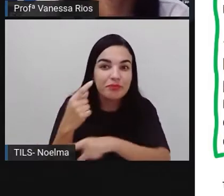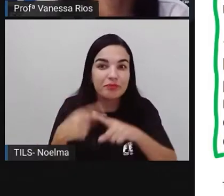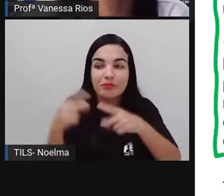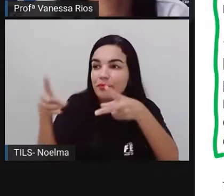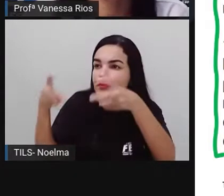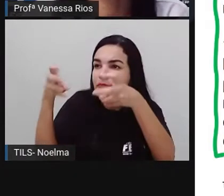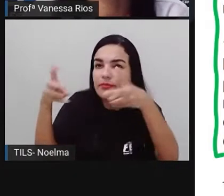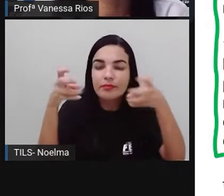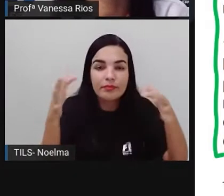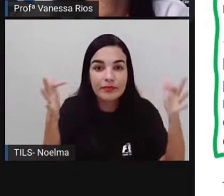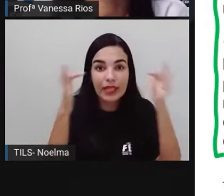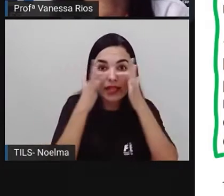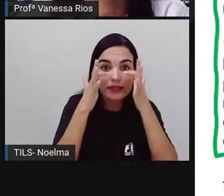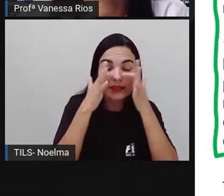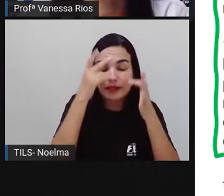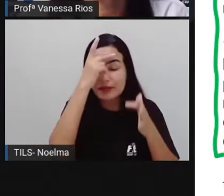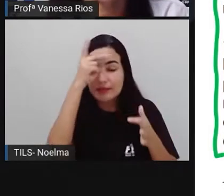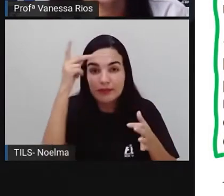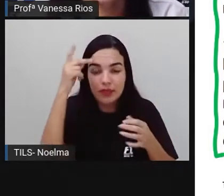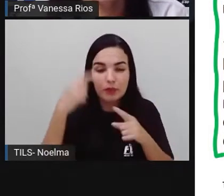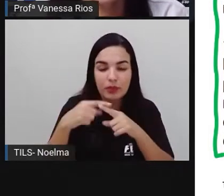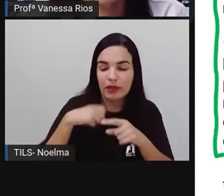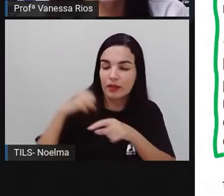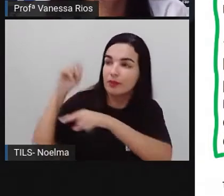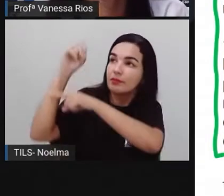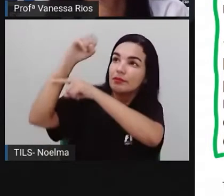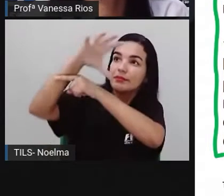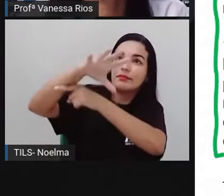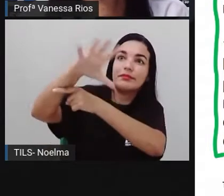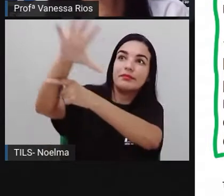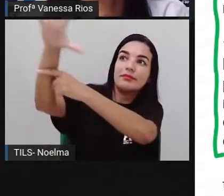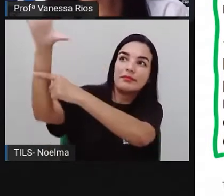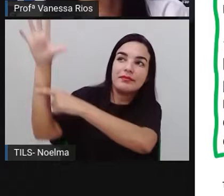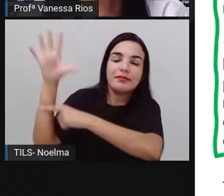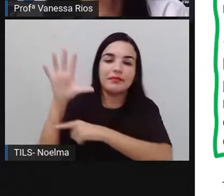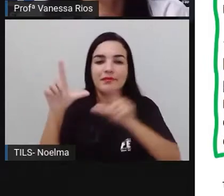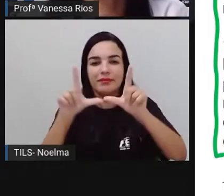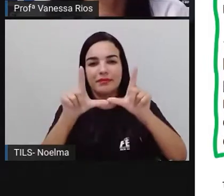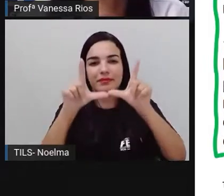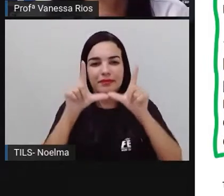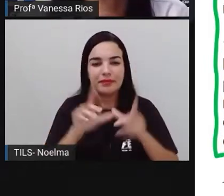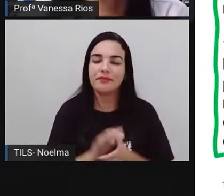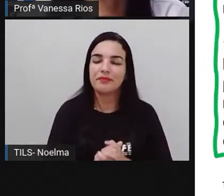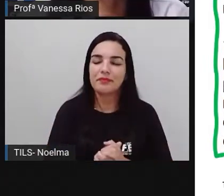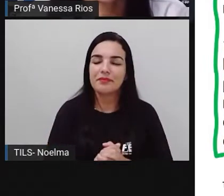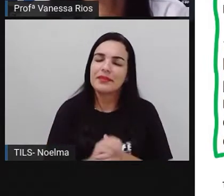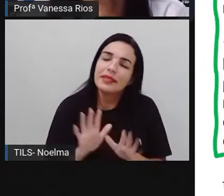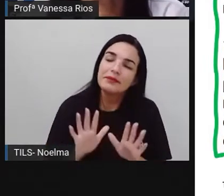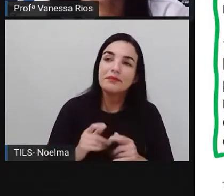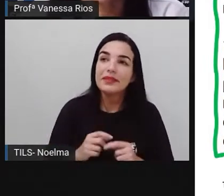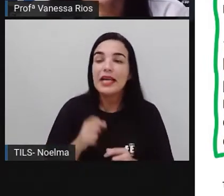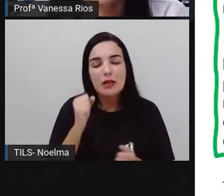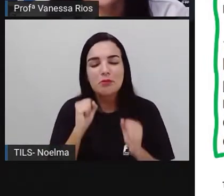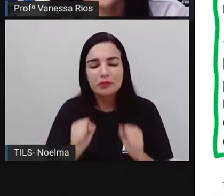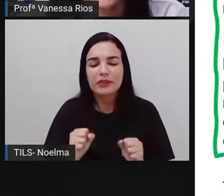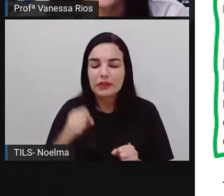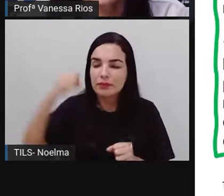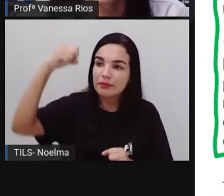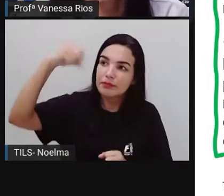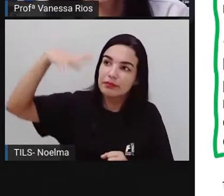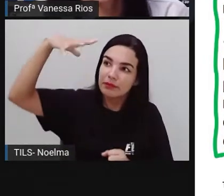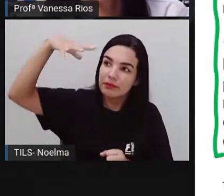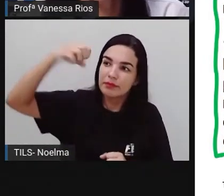clientes com belos letreiros luminosos. Mesmo acendendo e apagando a luz várias vezes ao